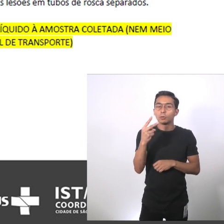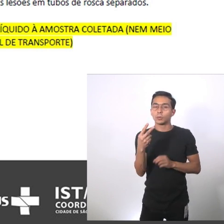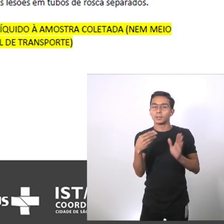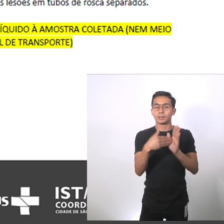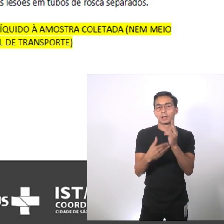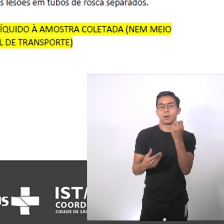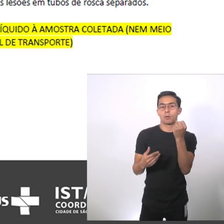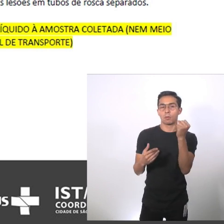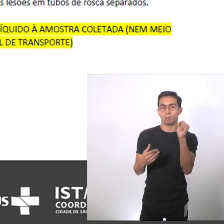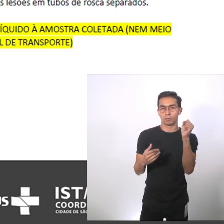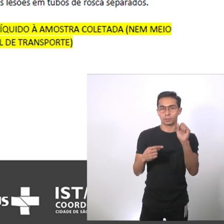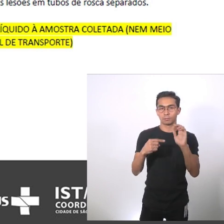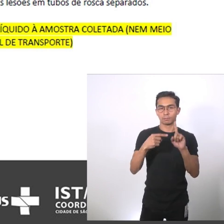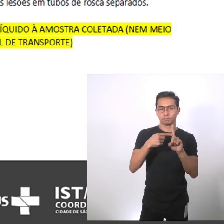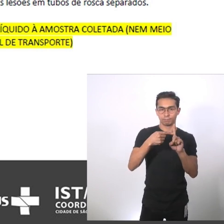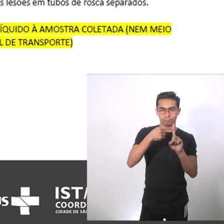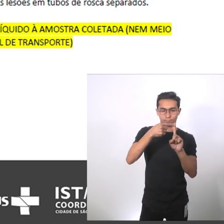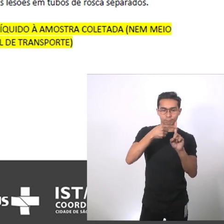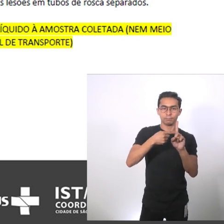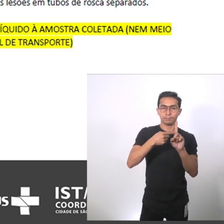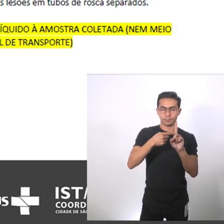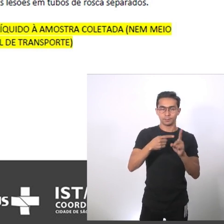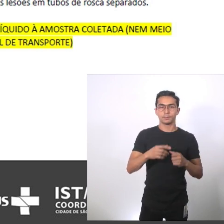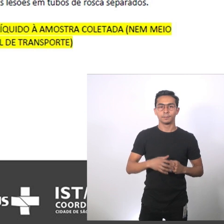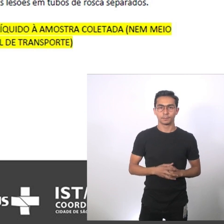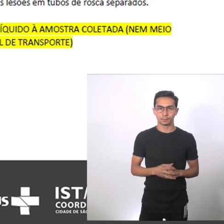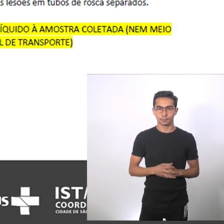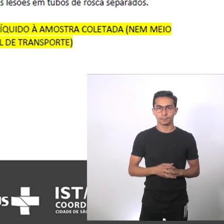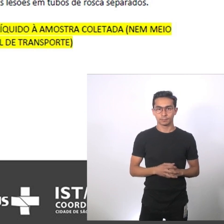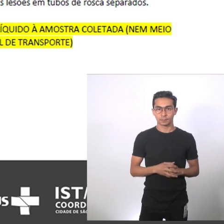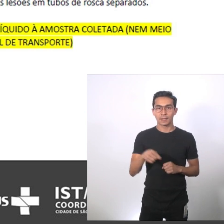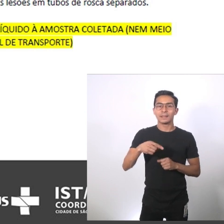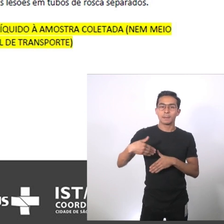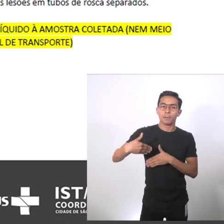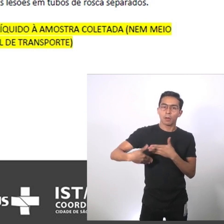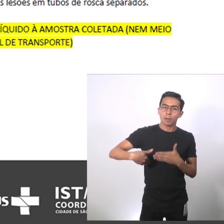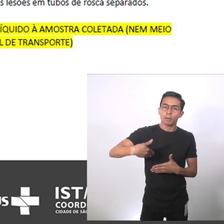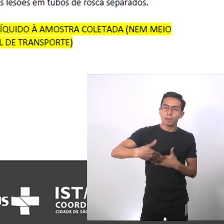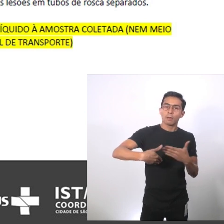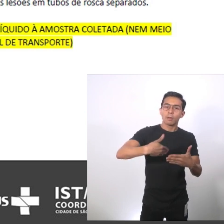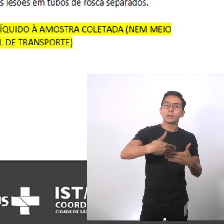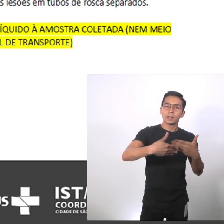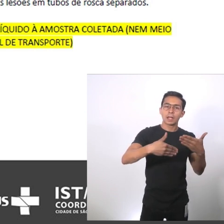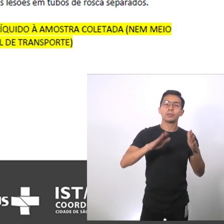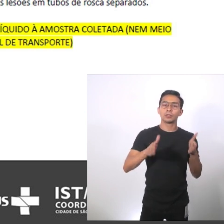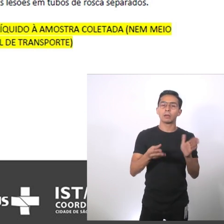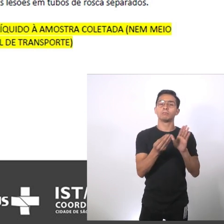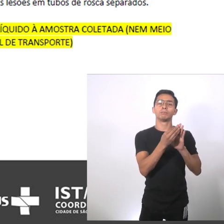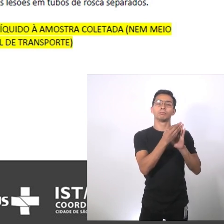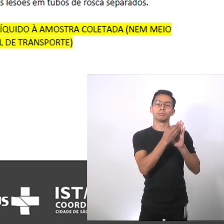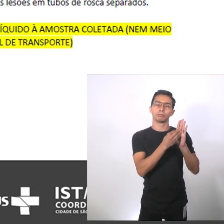Todo esse esquema laboratorial, ele está previsto dentro